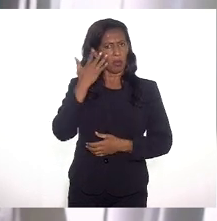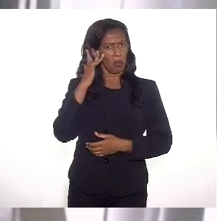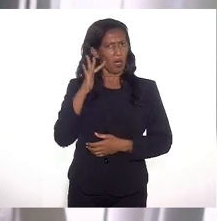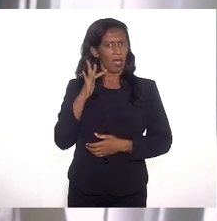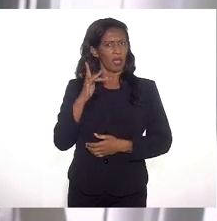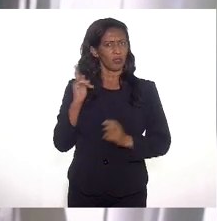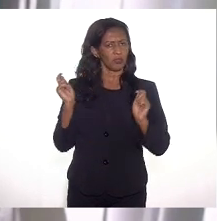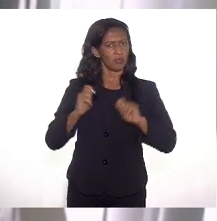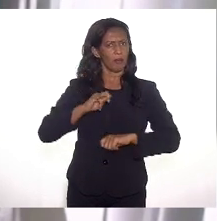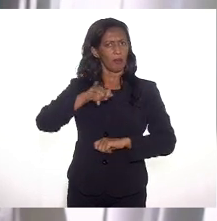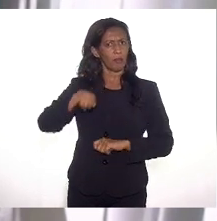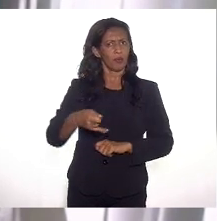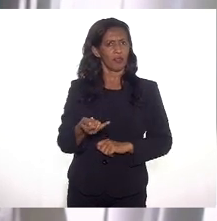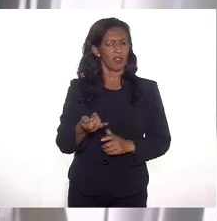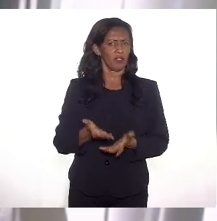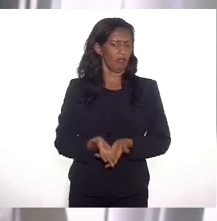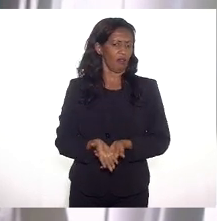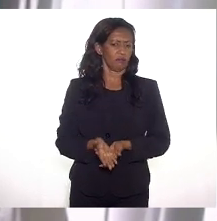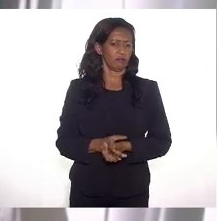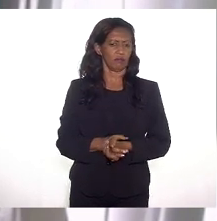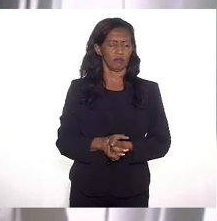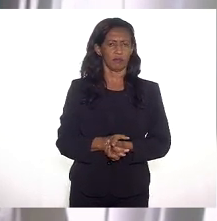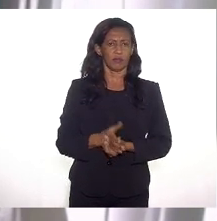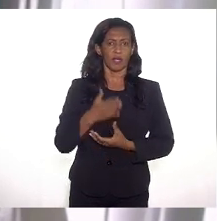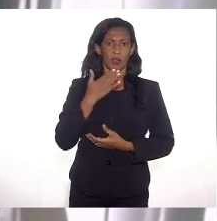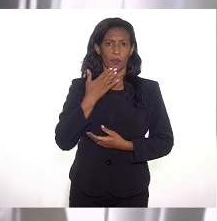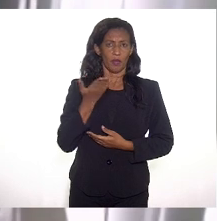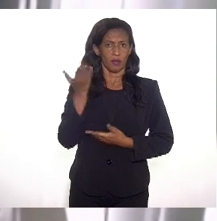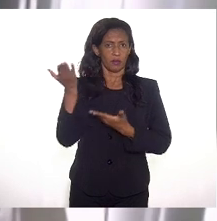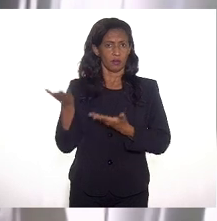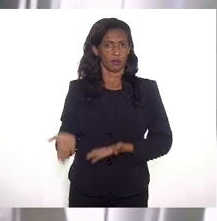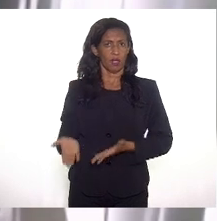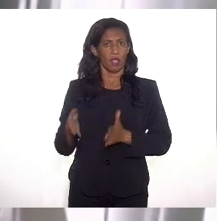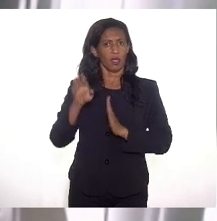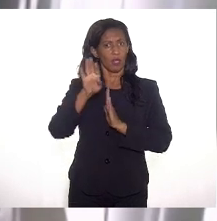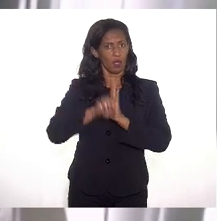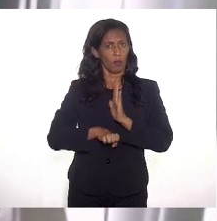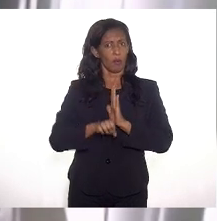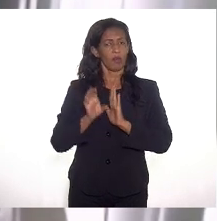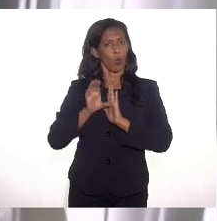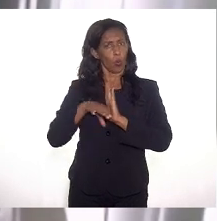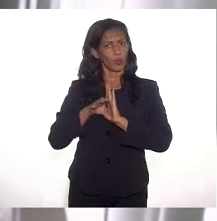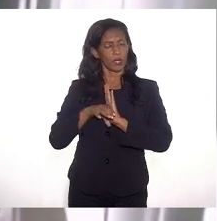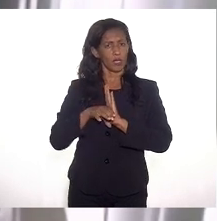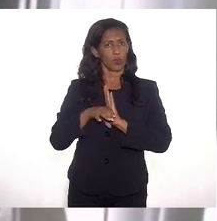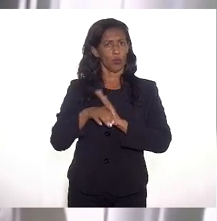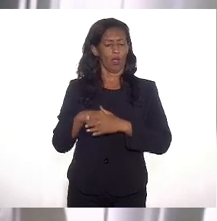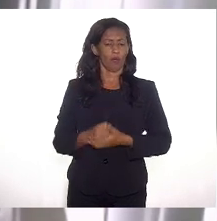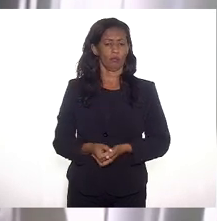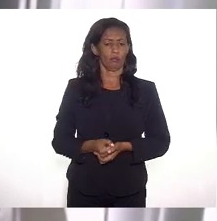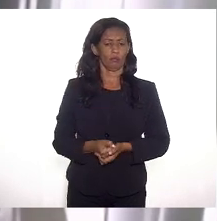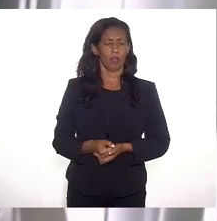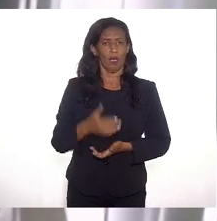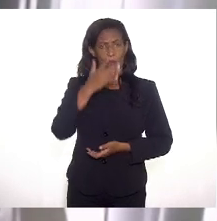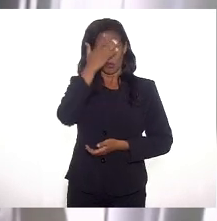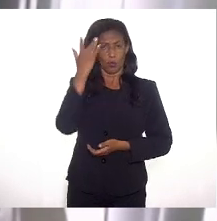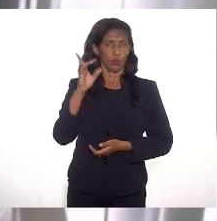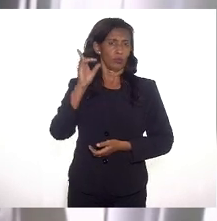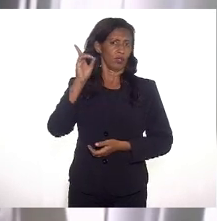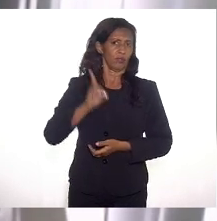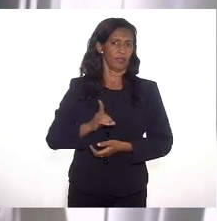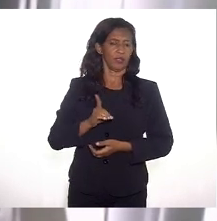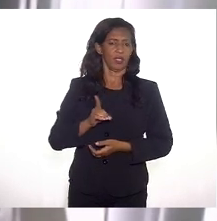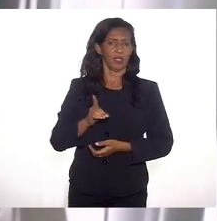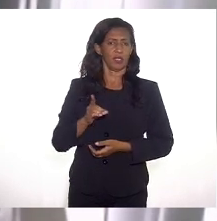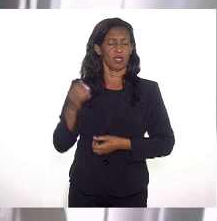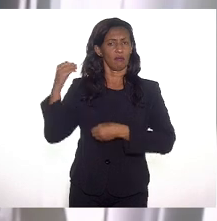pena tentar aproveitá-la. Modestamente, eu peço a Vossa Excelência, porque é uma emenda meramente conceitual para conceituar a pessoa com deficiência na forma